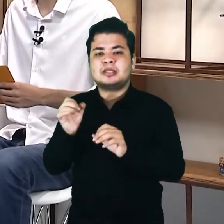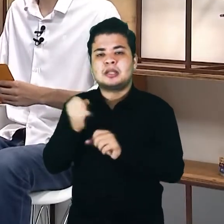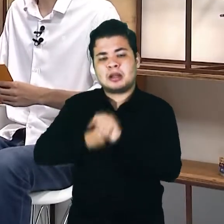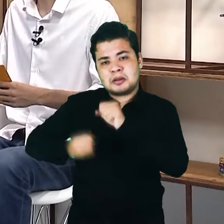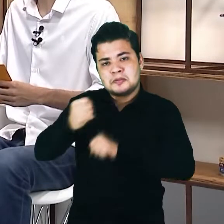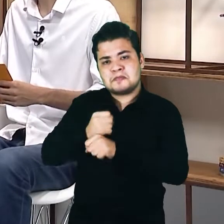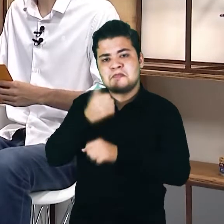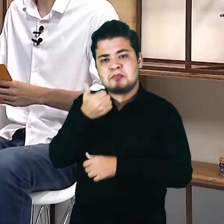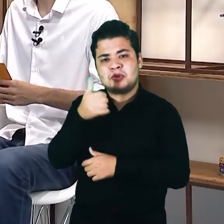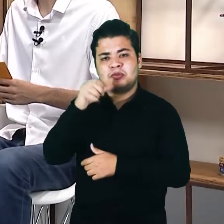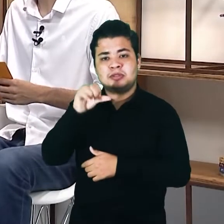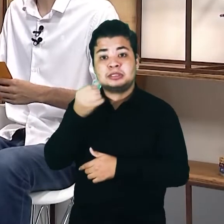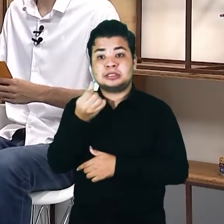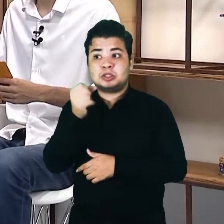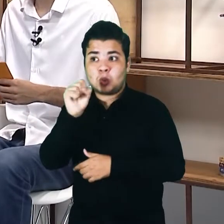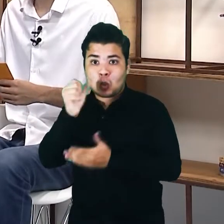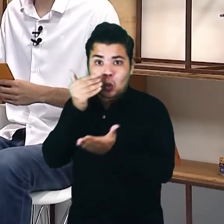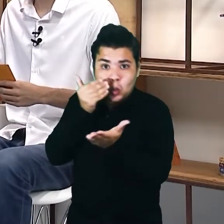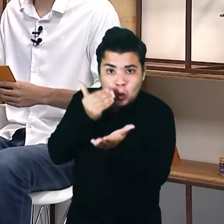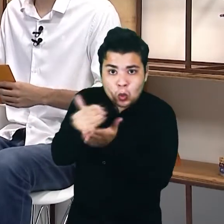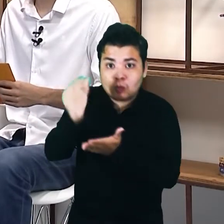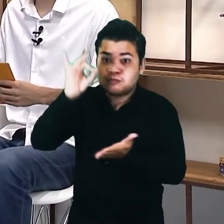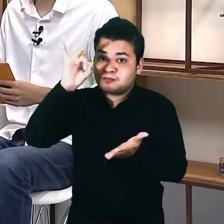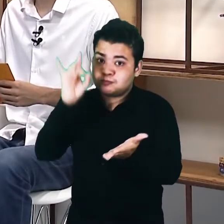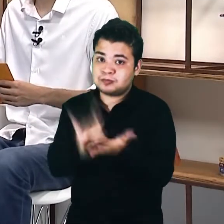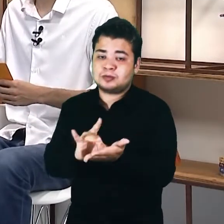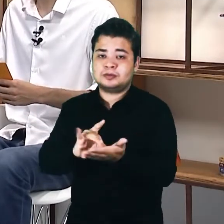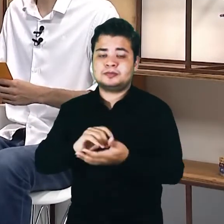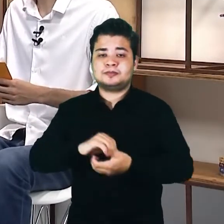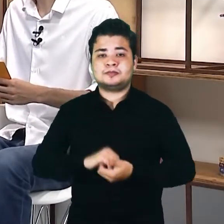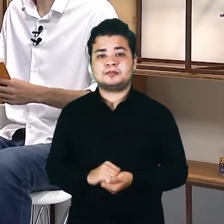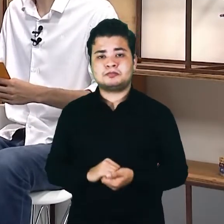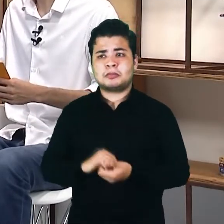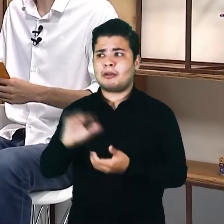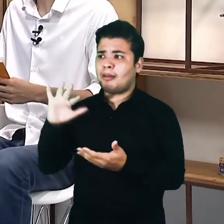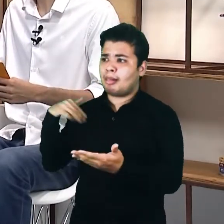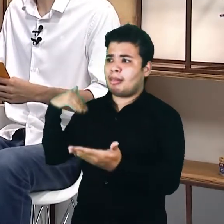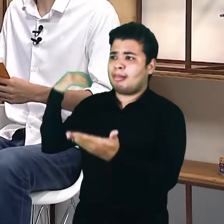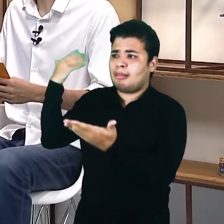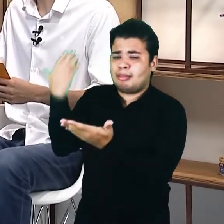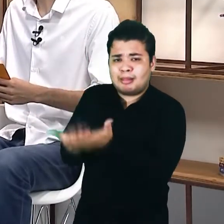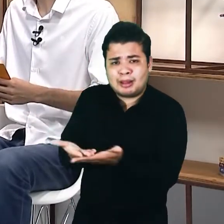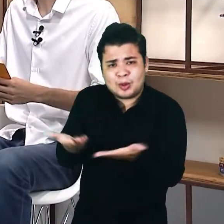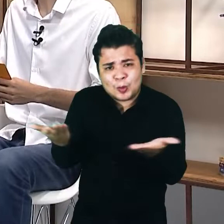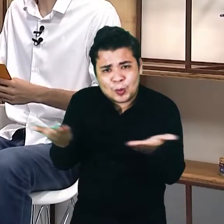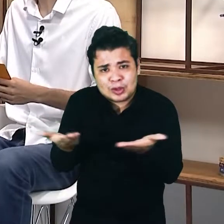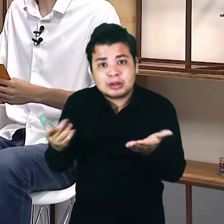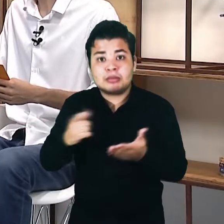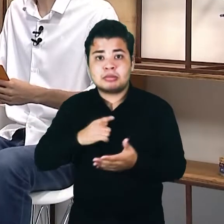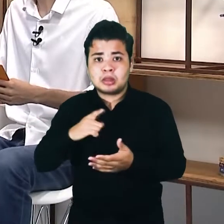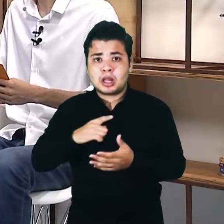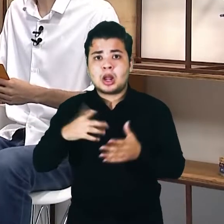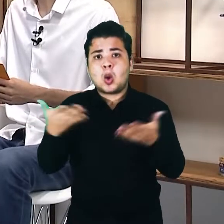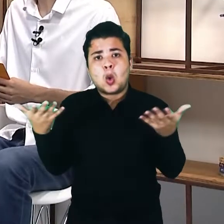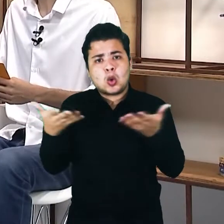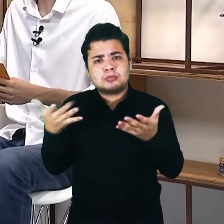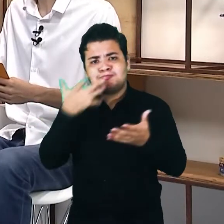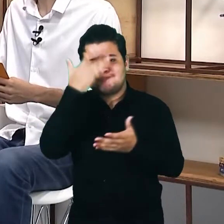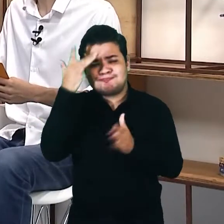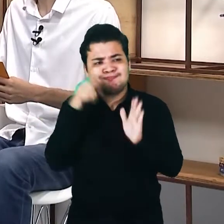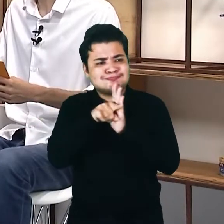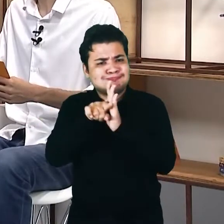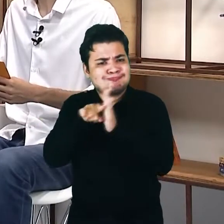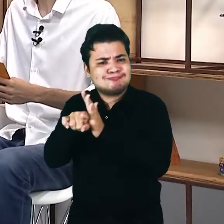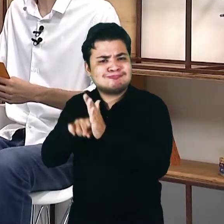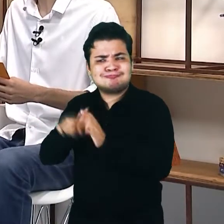1968, e segue até hoje, né, com vários pesquisadores agora, né, professores